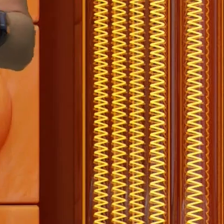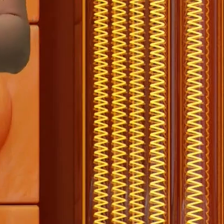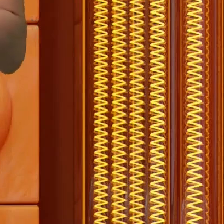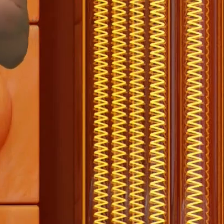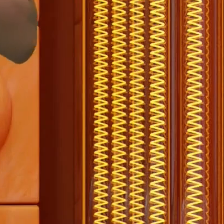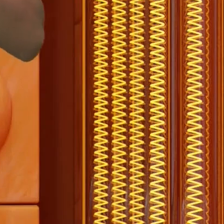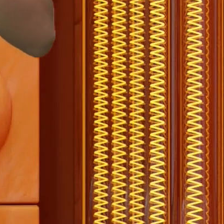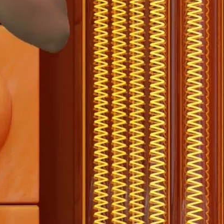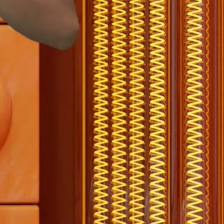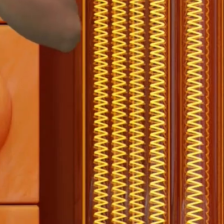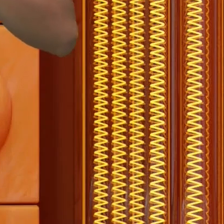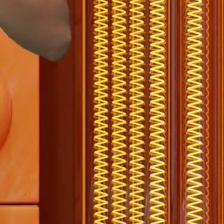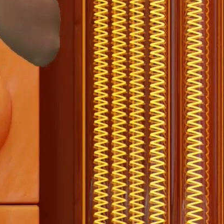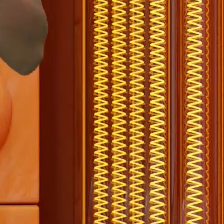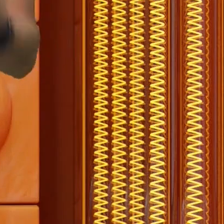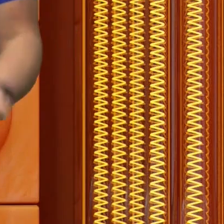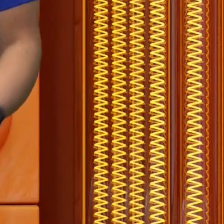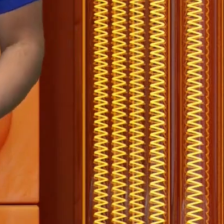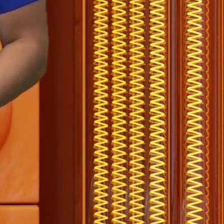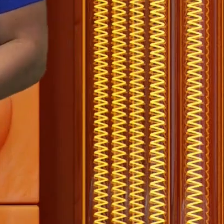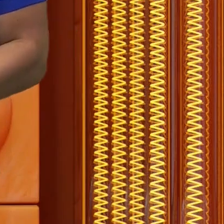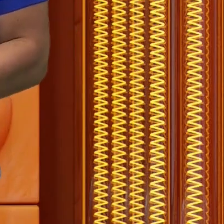alguma forma, né, com esse volume muito grande